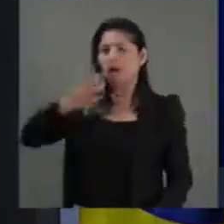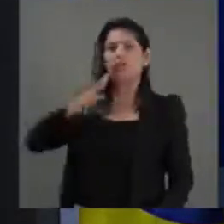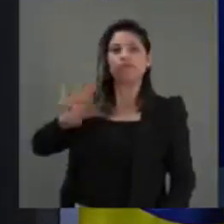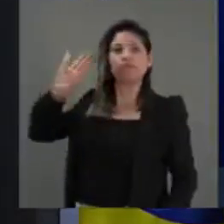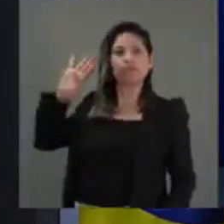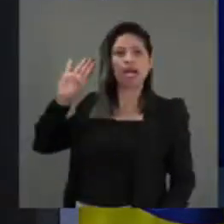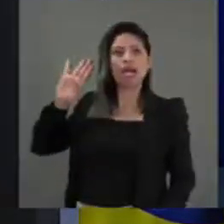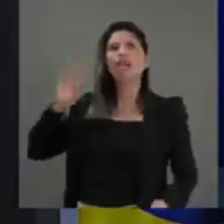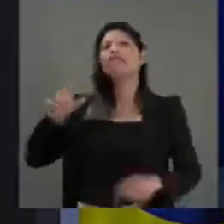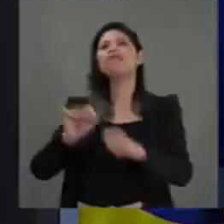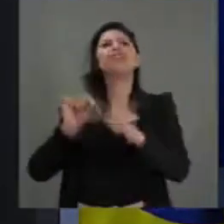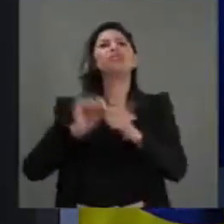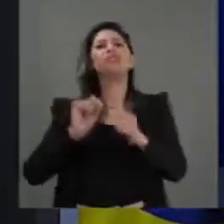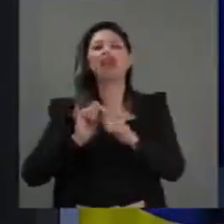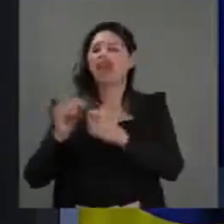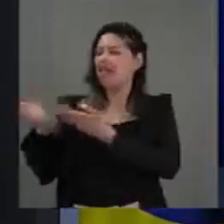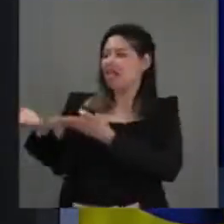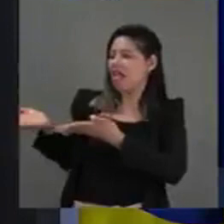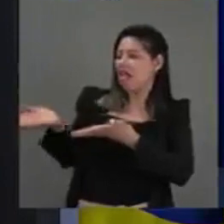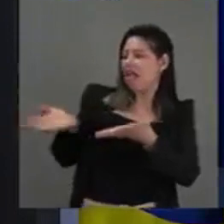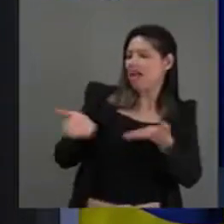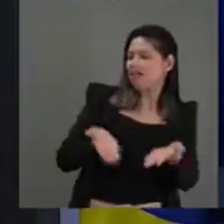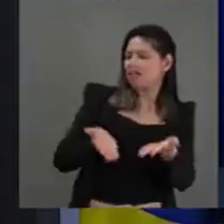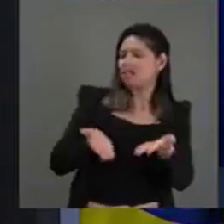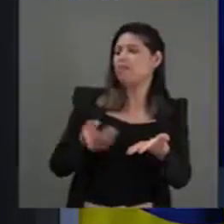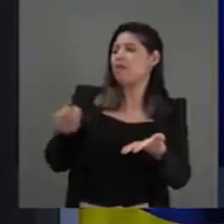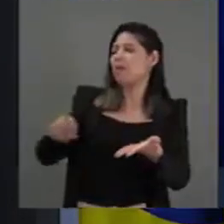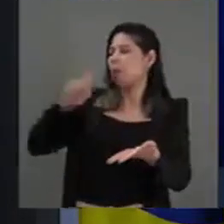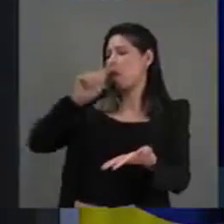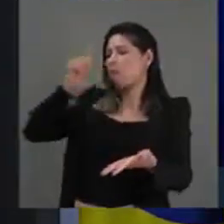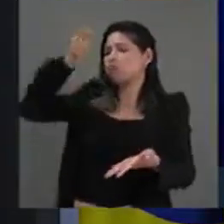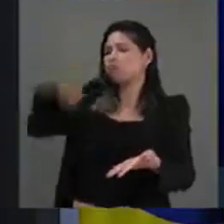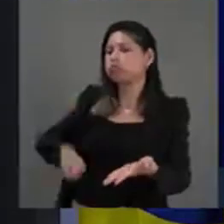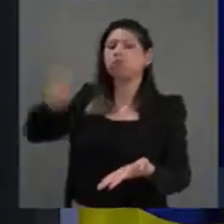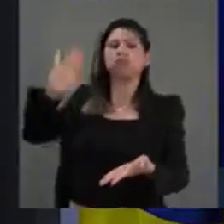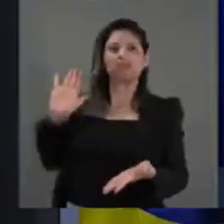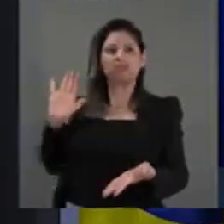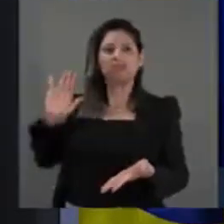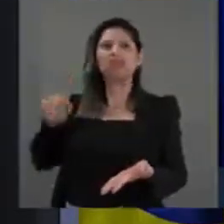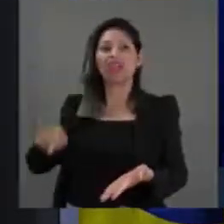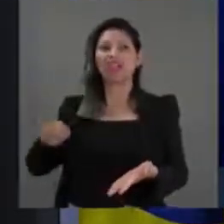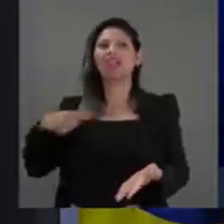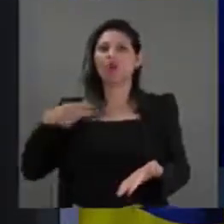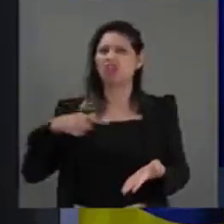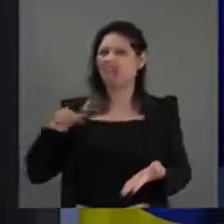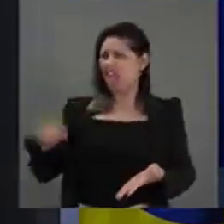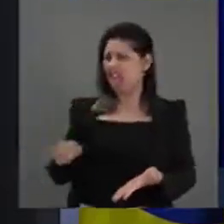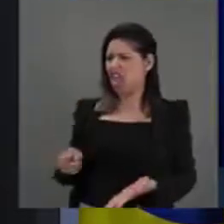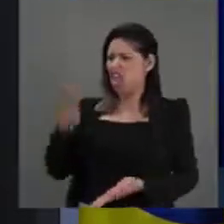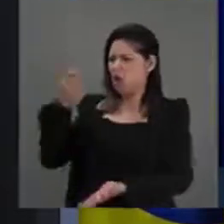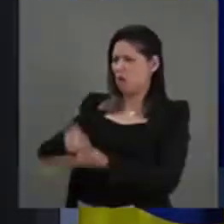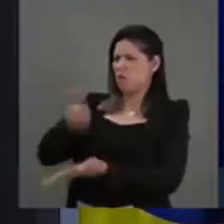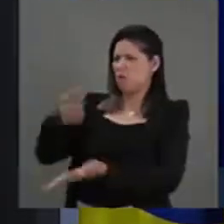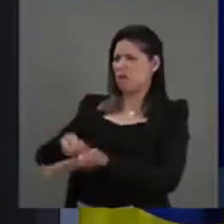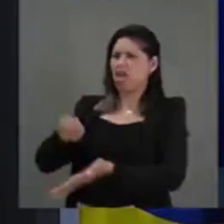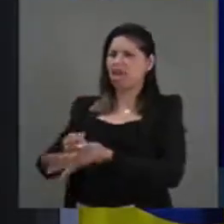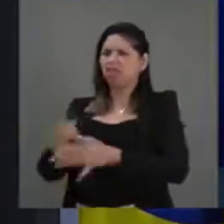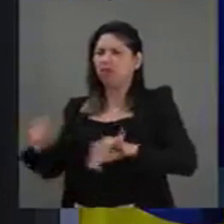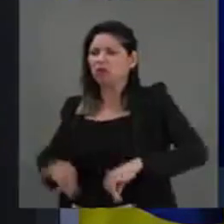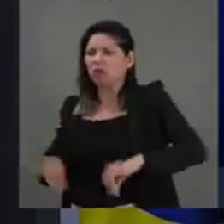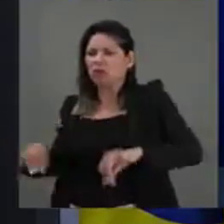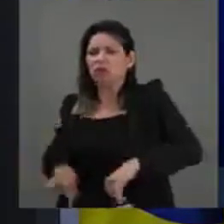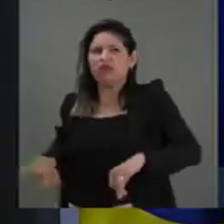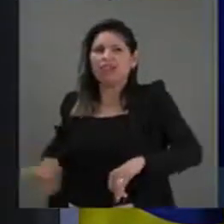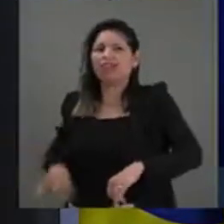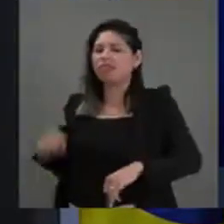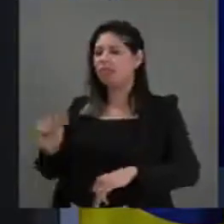para o ditador sanguinário Nicolás Maduro, que faz sofrer seu povo, joga na miséria os nossos